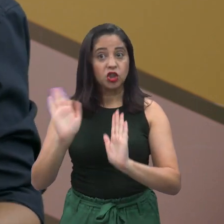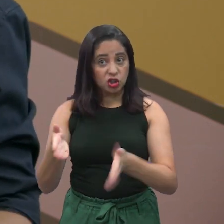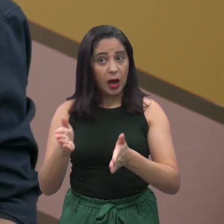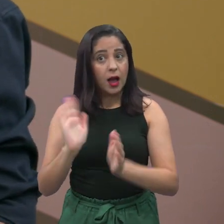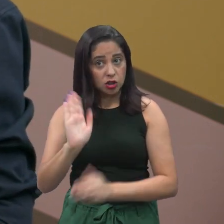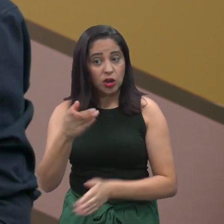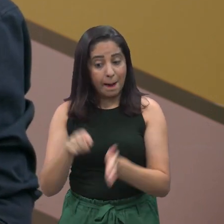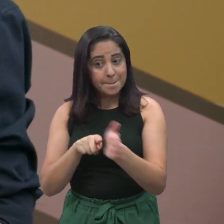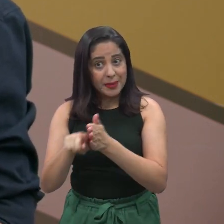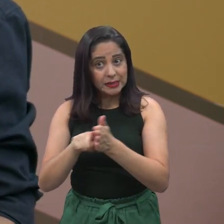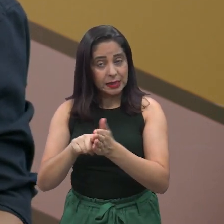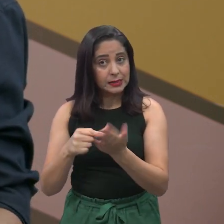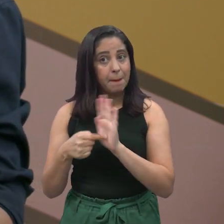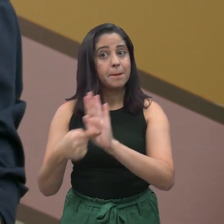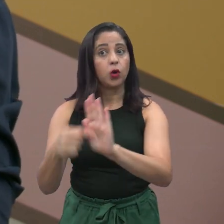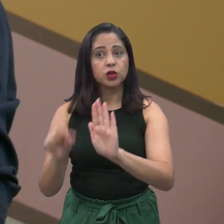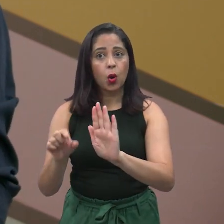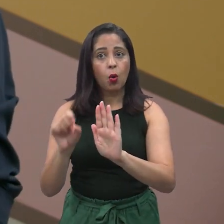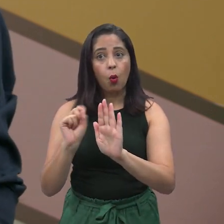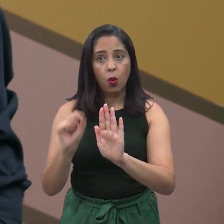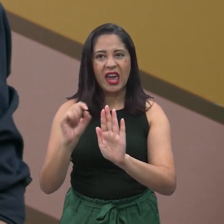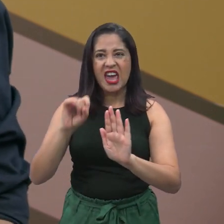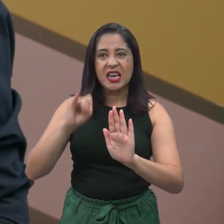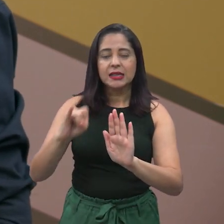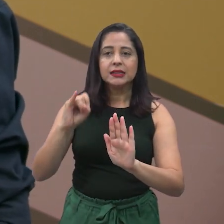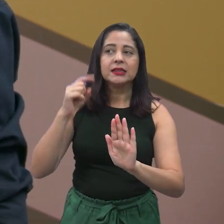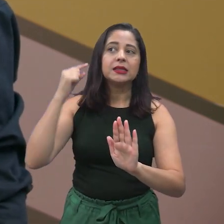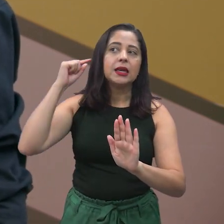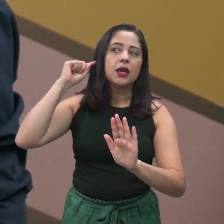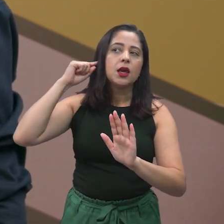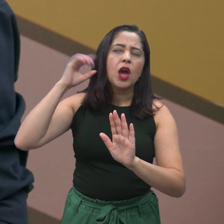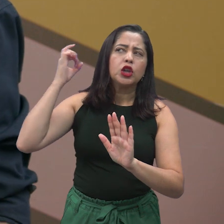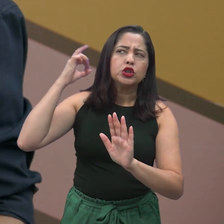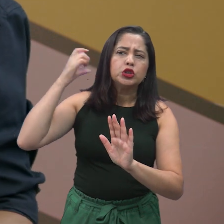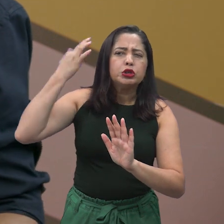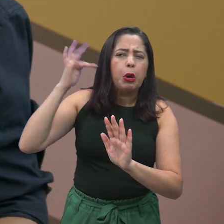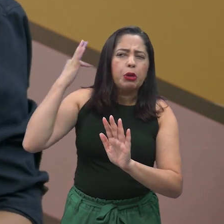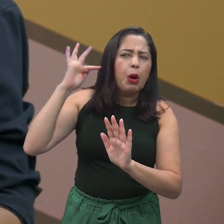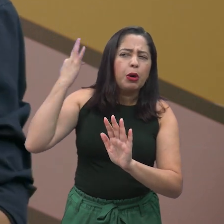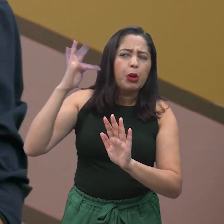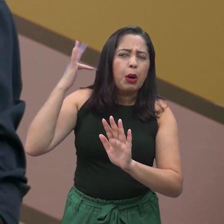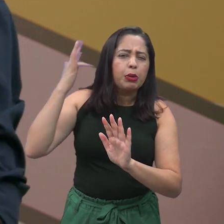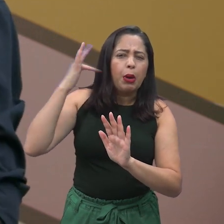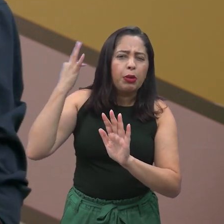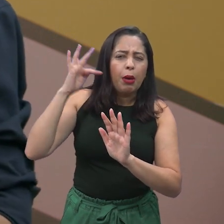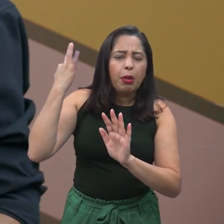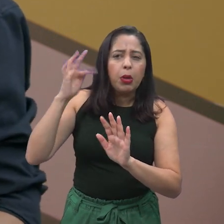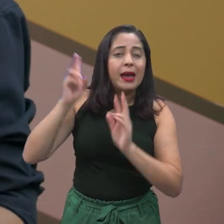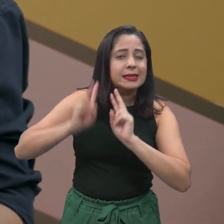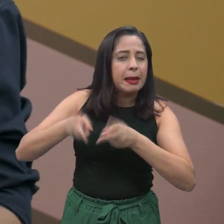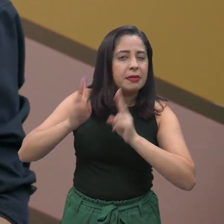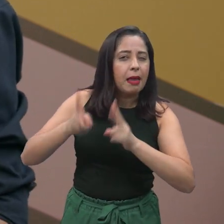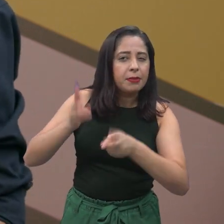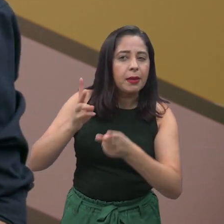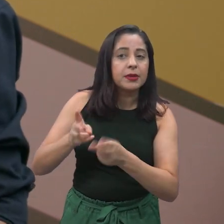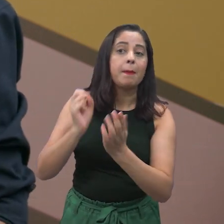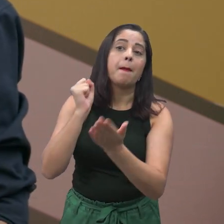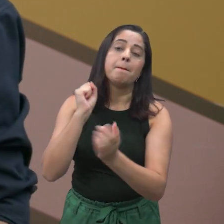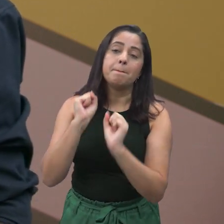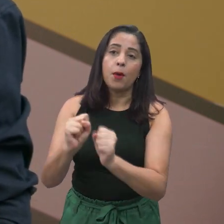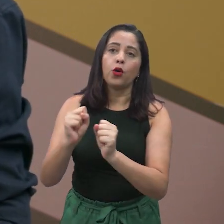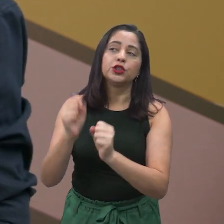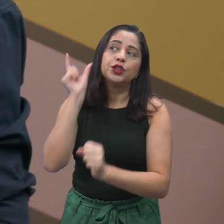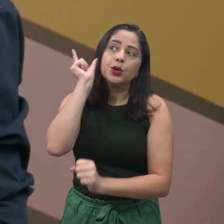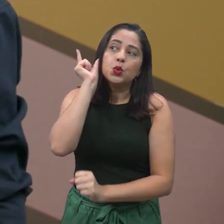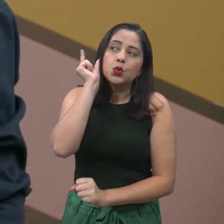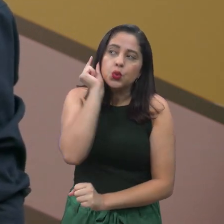se ficarem mal resolvidas, levarem a problemas no processamento auditivo central, que tem sido um fator que está sendo muito investigado nas